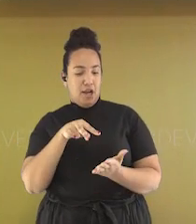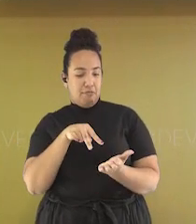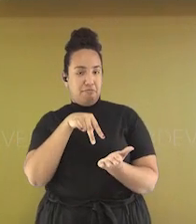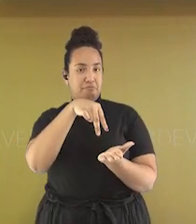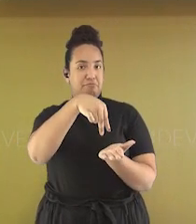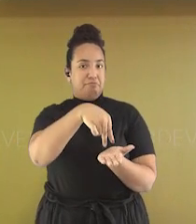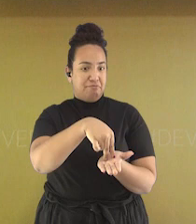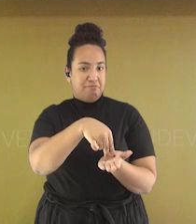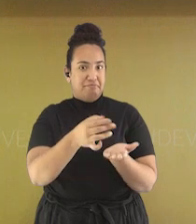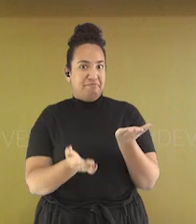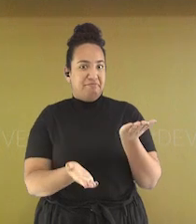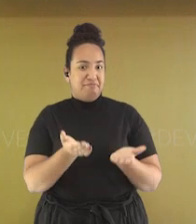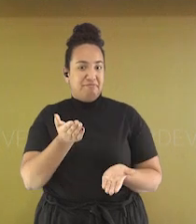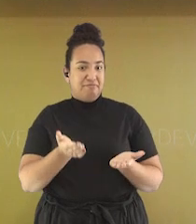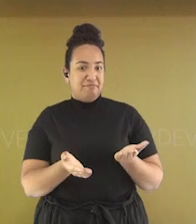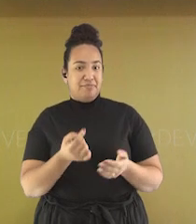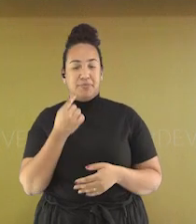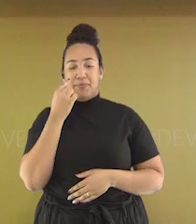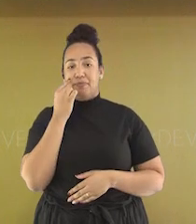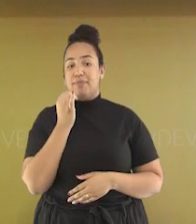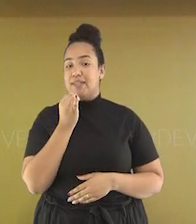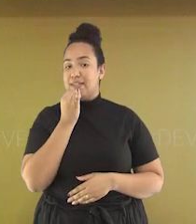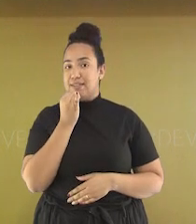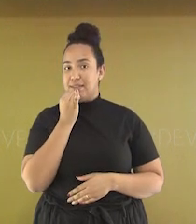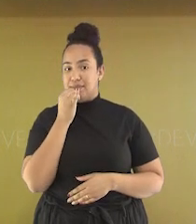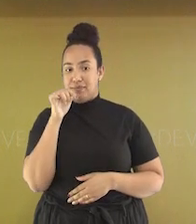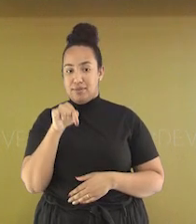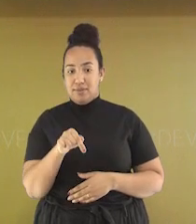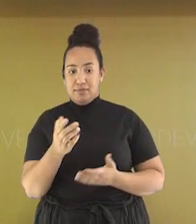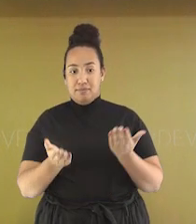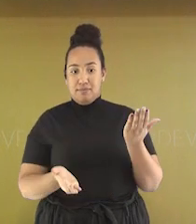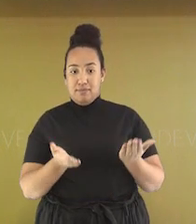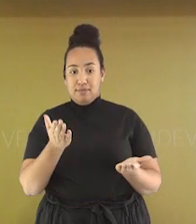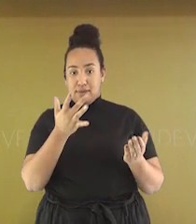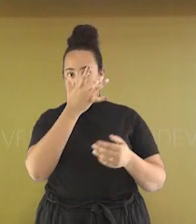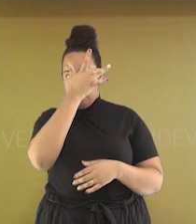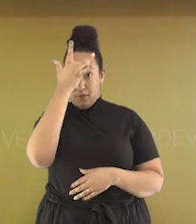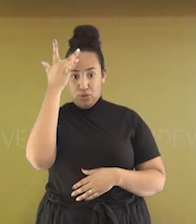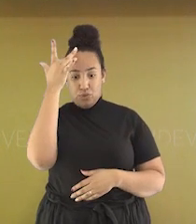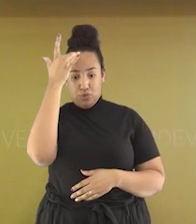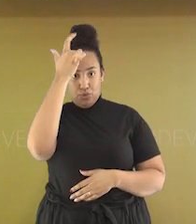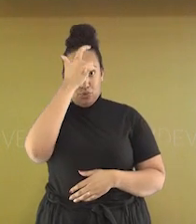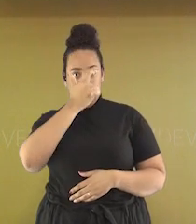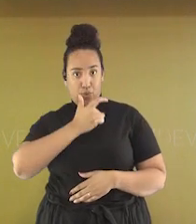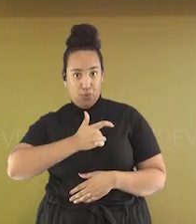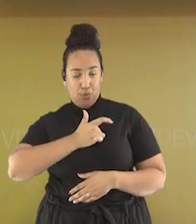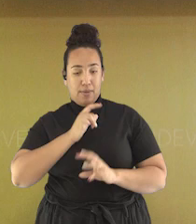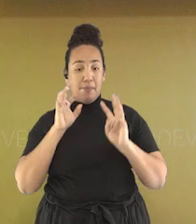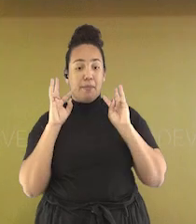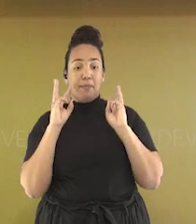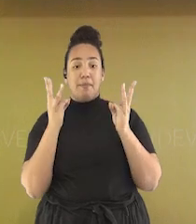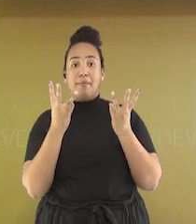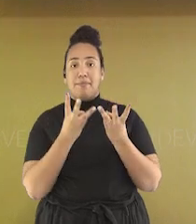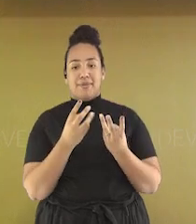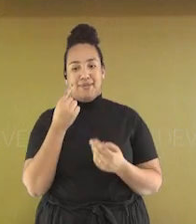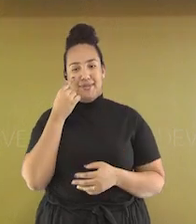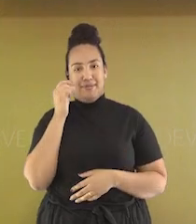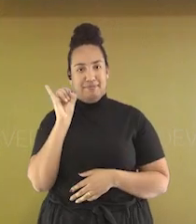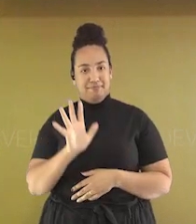uma balança, não é verdade? Veja essa balança de medir a massa de uma pessoa.